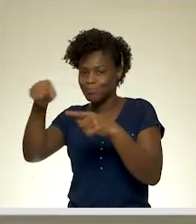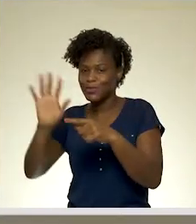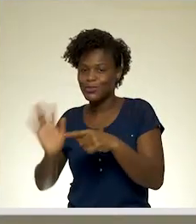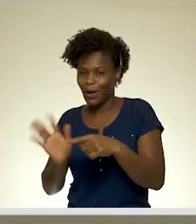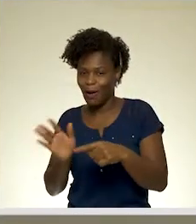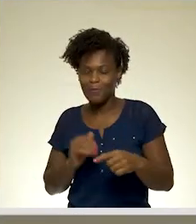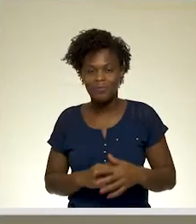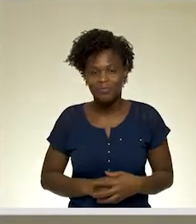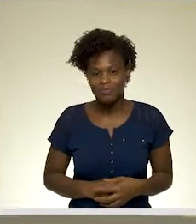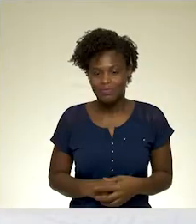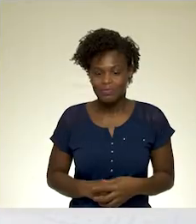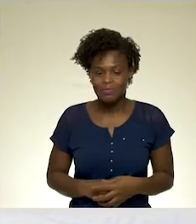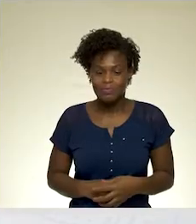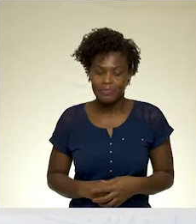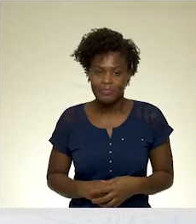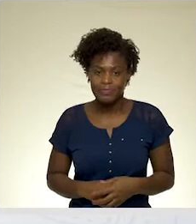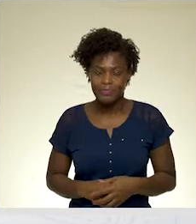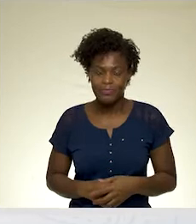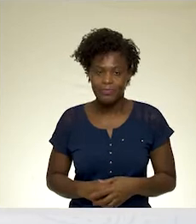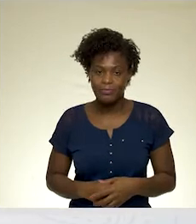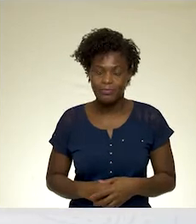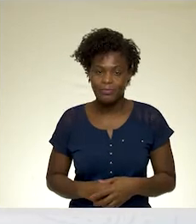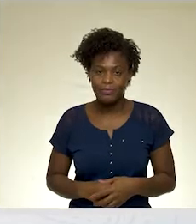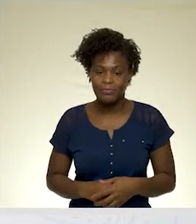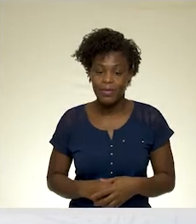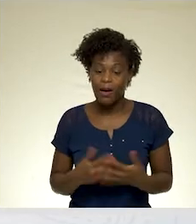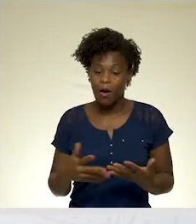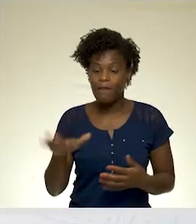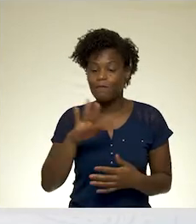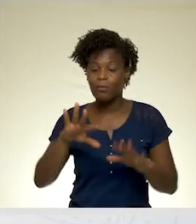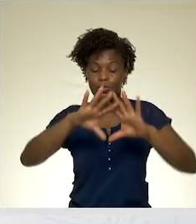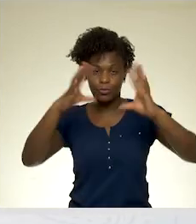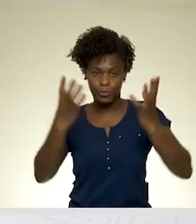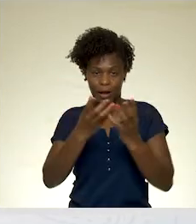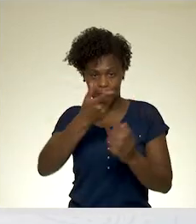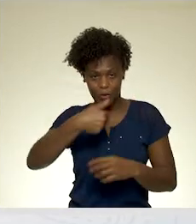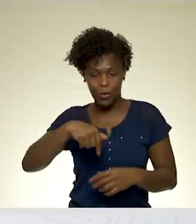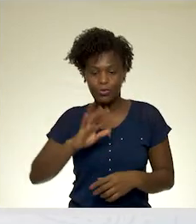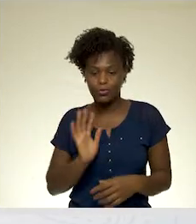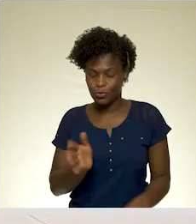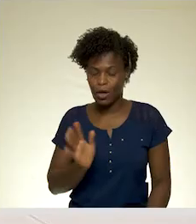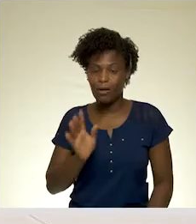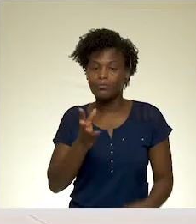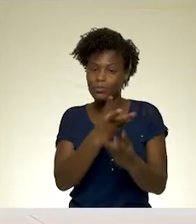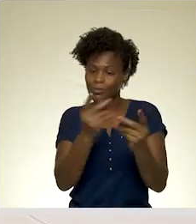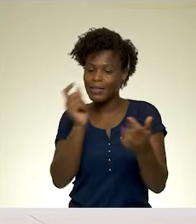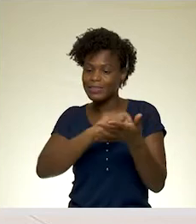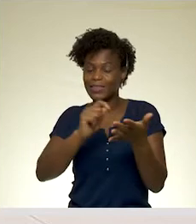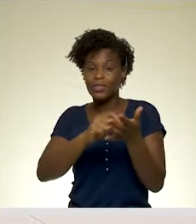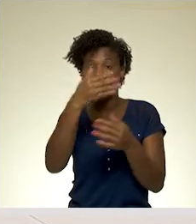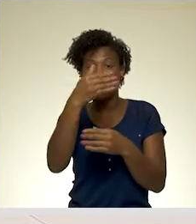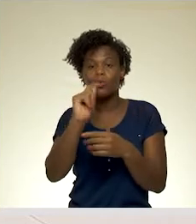nossa tabela. Bem, de uma forma geral, acabamos de resolver